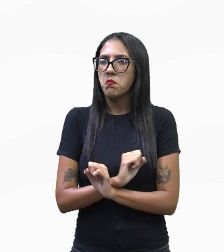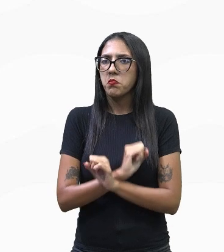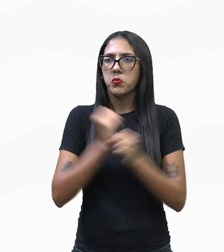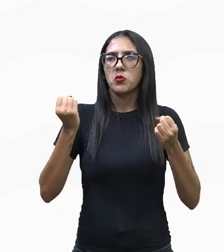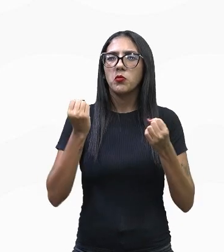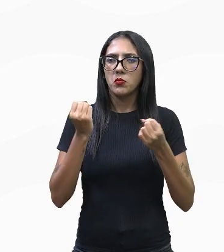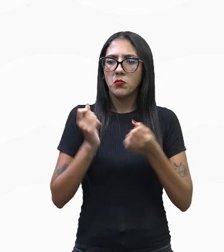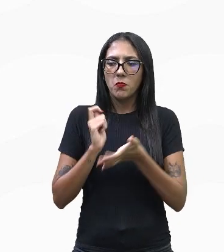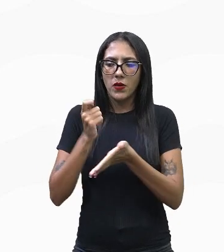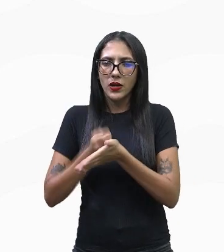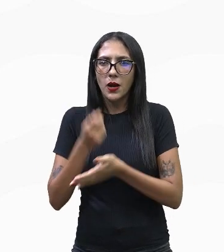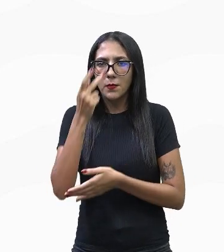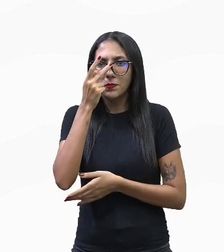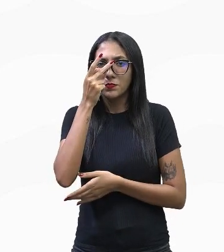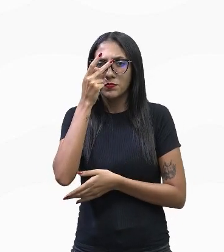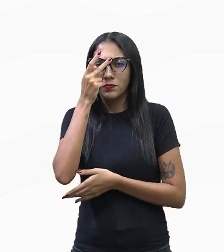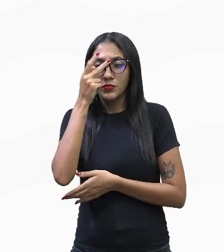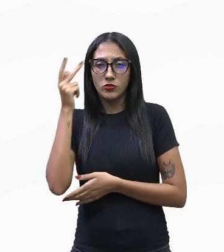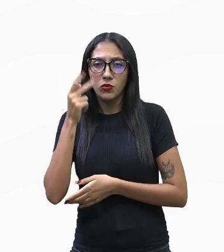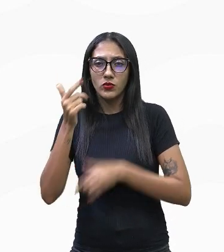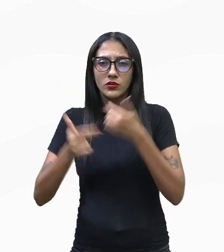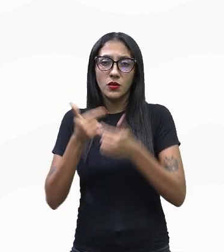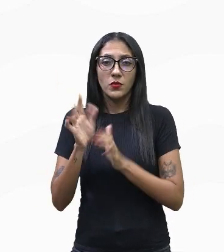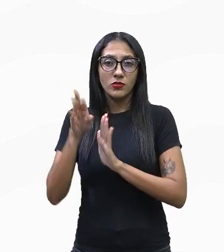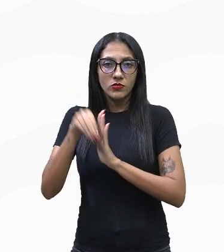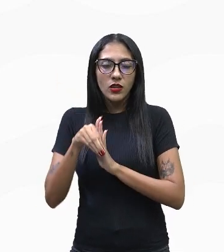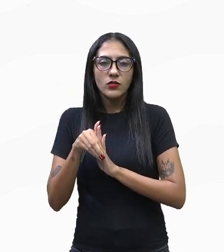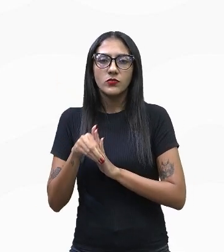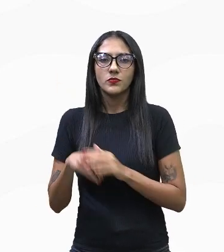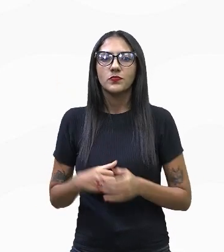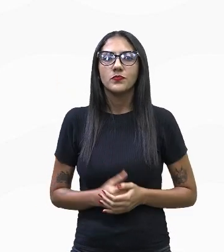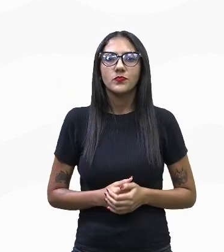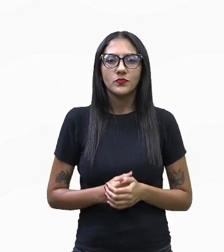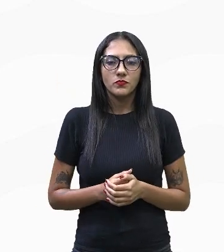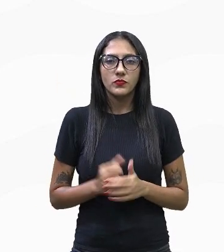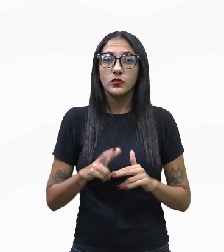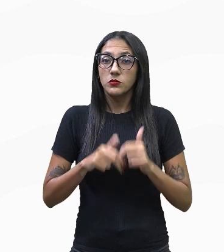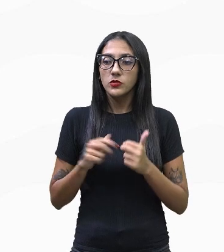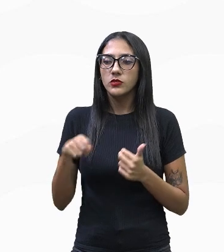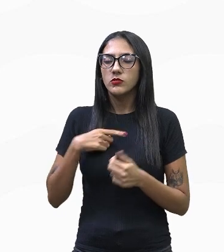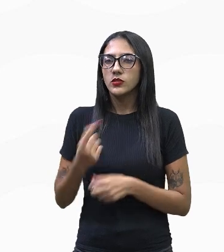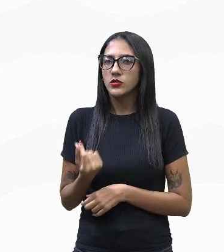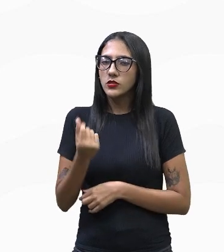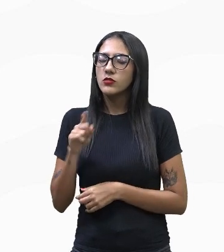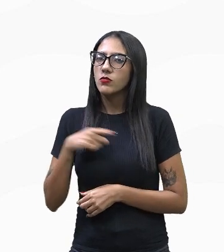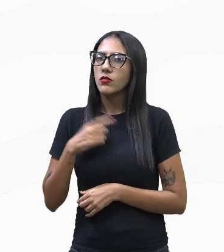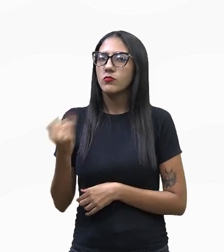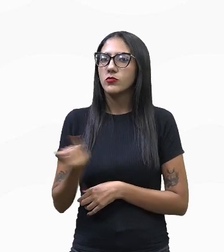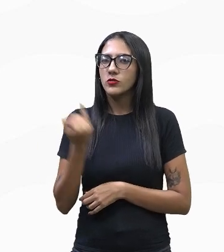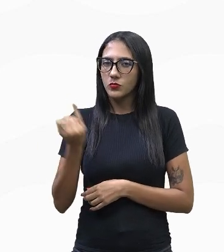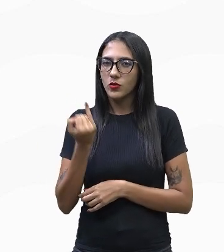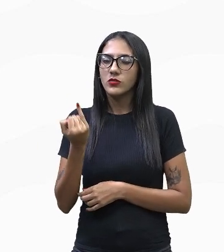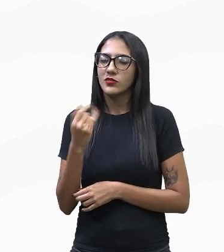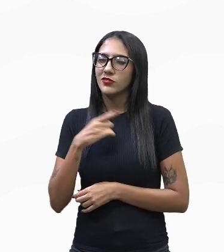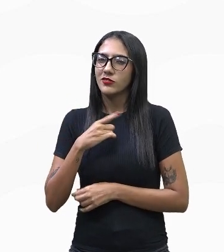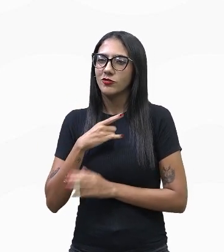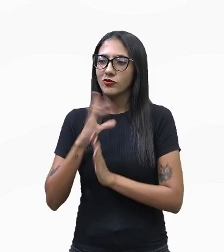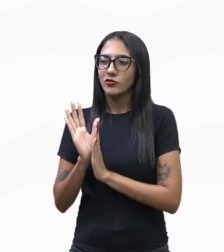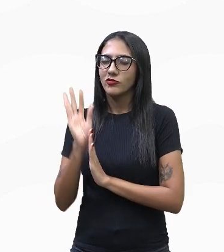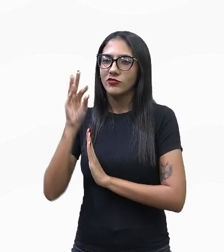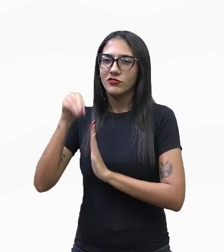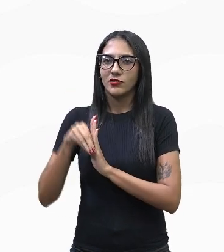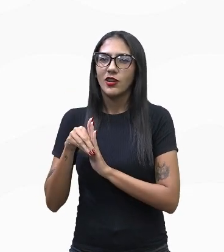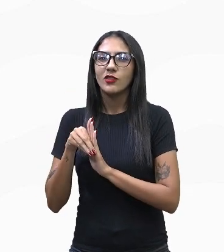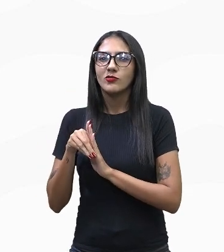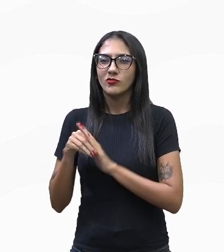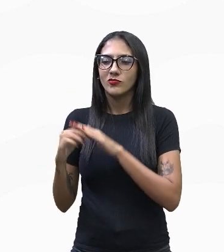empresa. Então é um dinheiro que é necessário ter ali dentro, né, da sua empresa, né, aquele